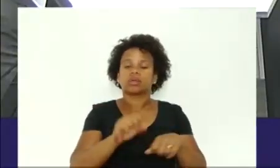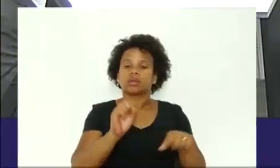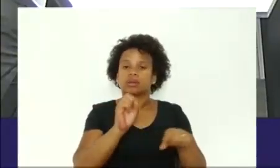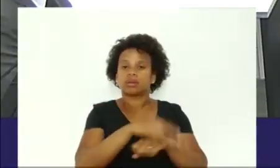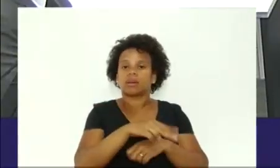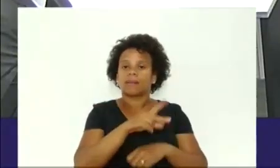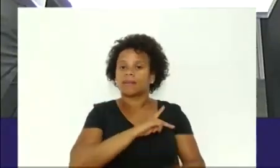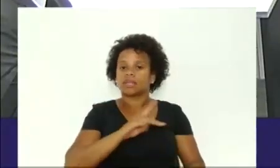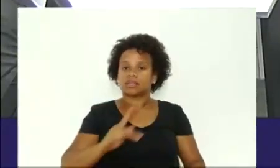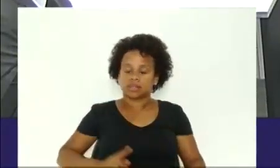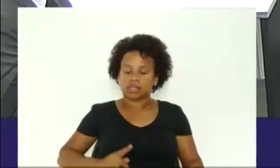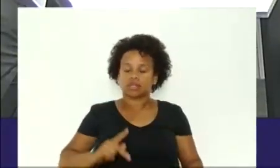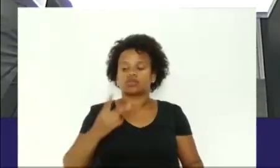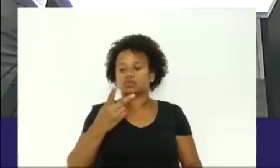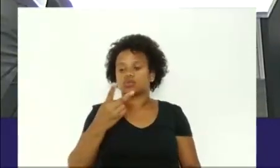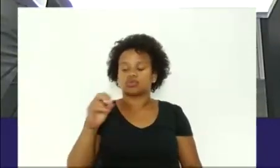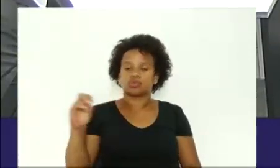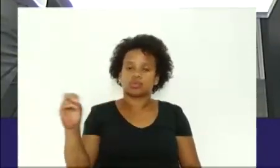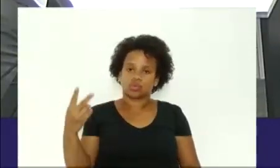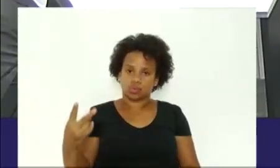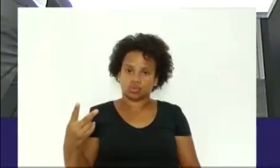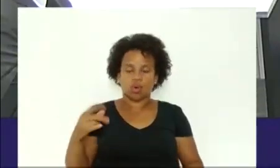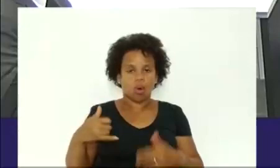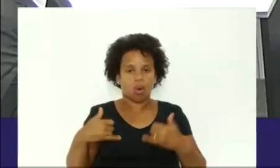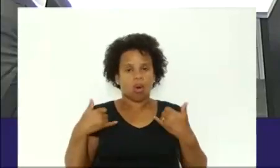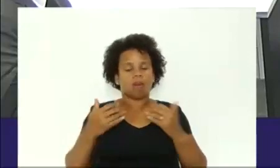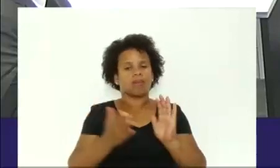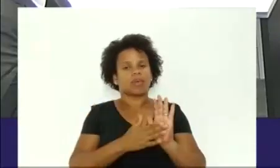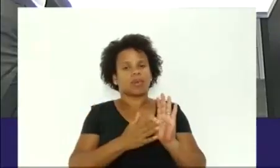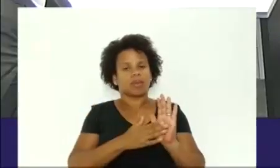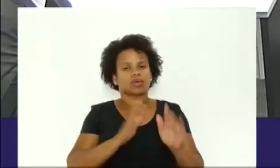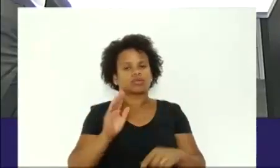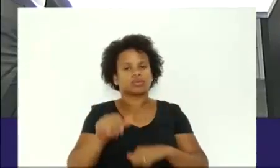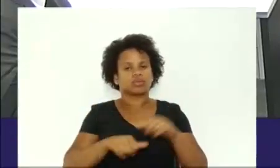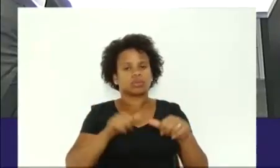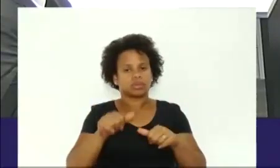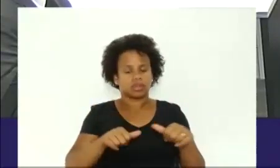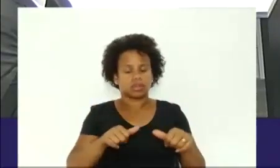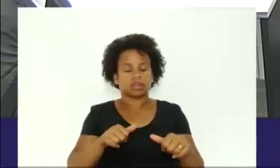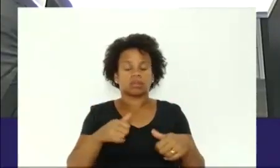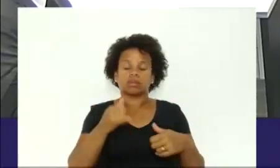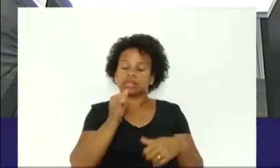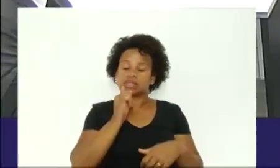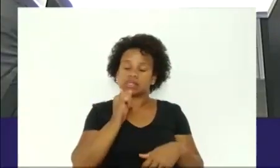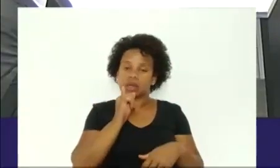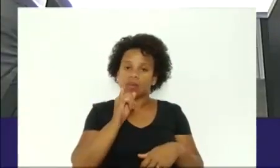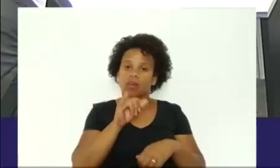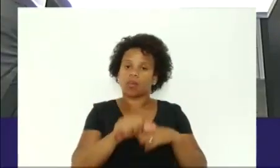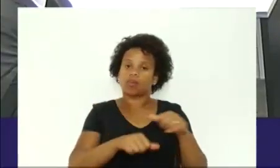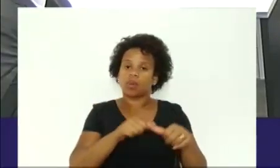2002, com muita honra e com propostas de mudanças, por exemplo, estender o horário de atendimento do comércio aos